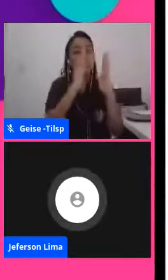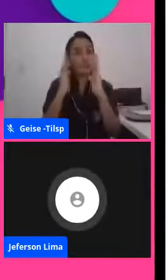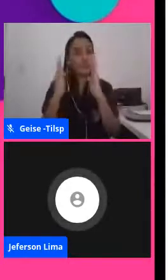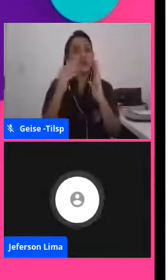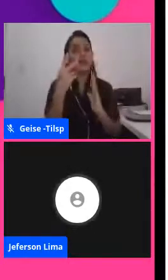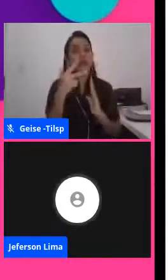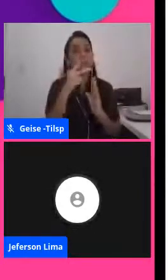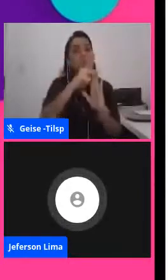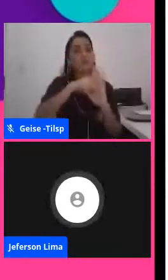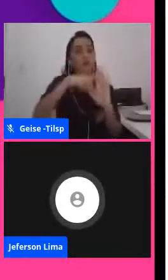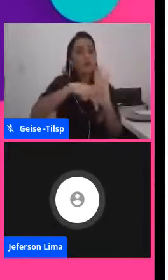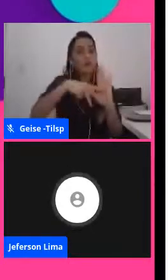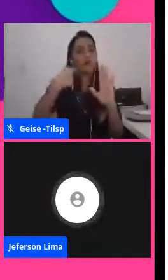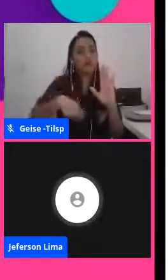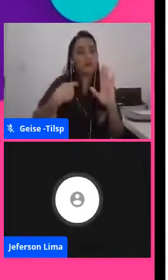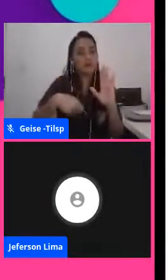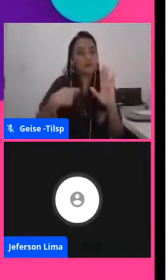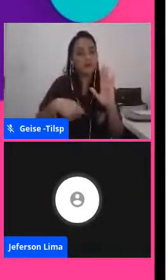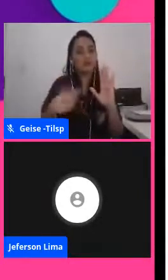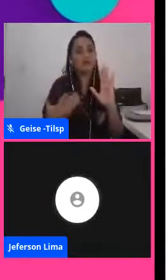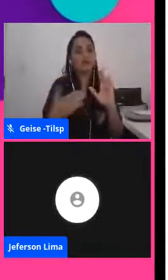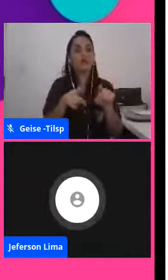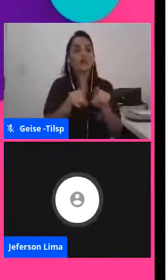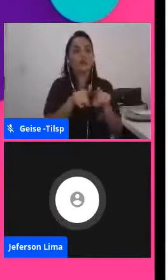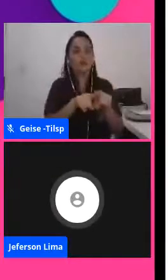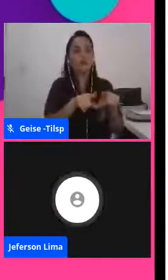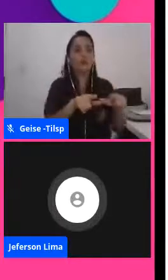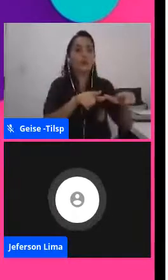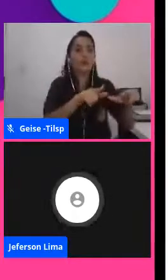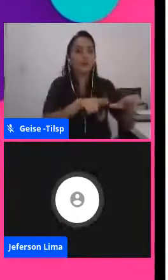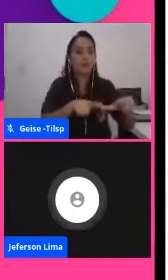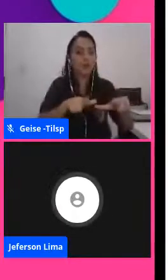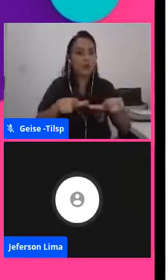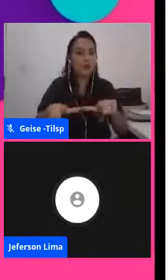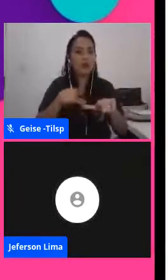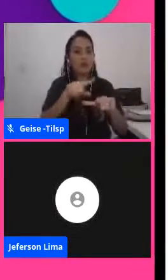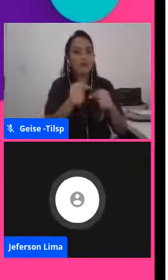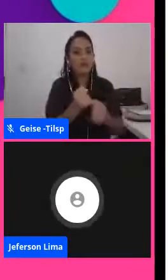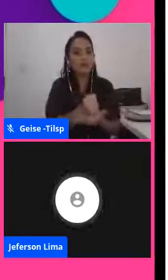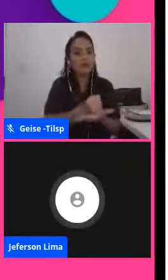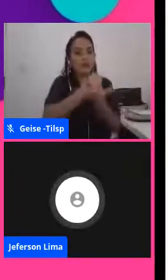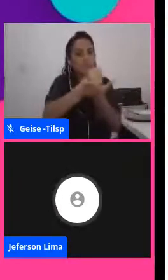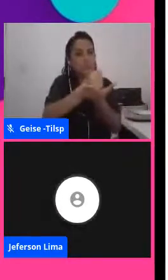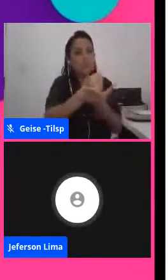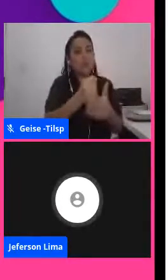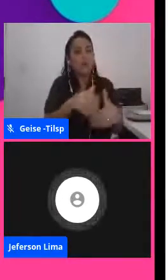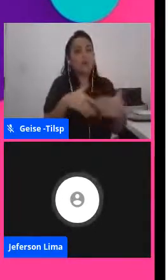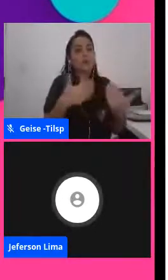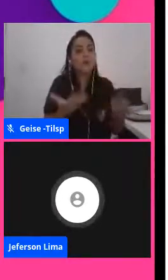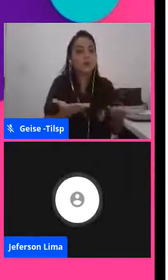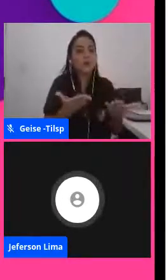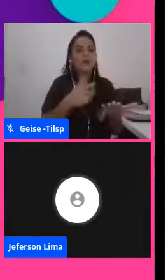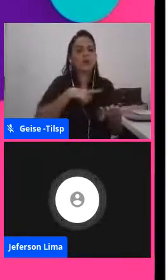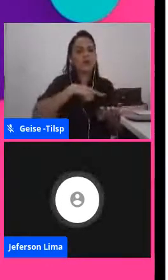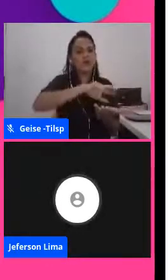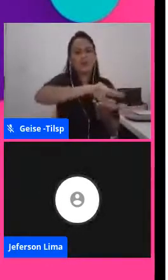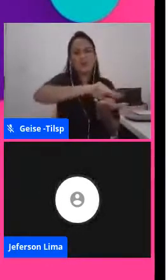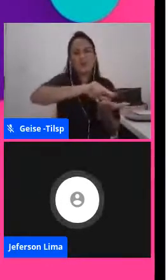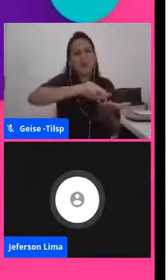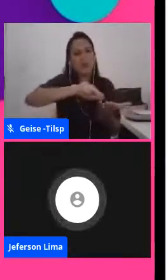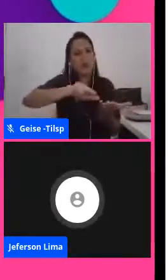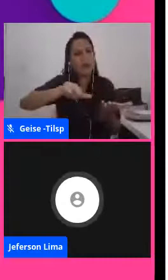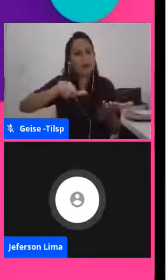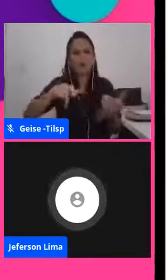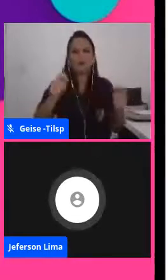Você pode falar o processo de compilação, placas que você vai dar suporte, por aí vai. Então, ele tem uma gama de recursos aí